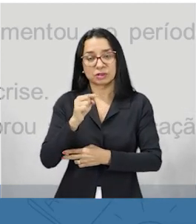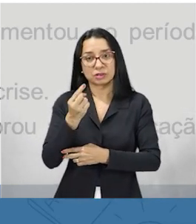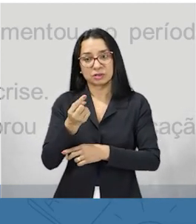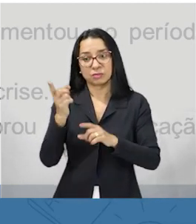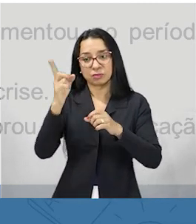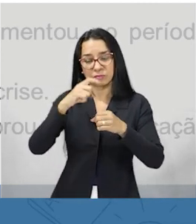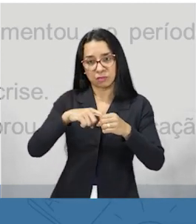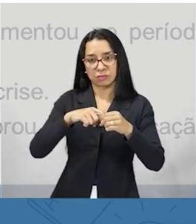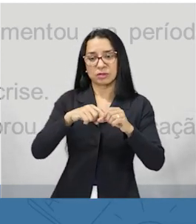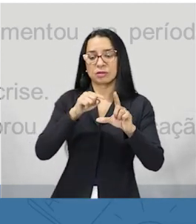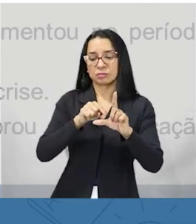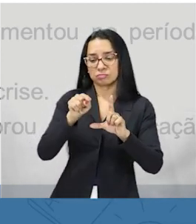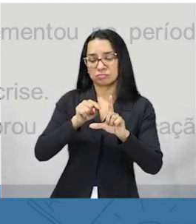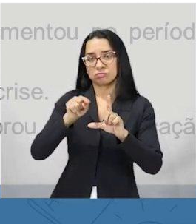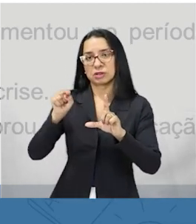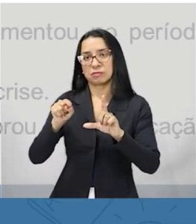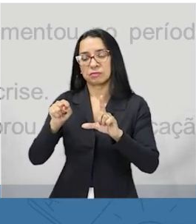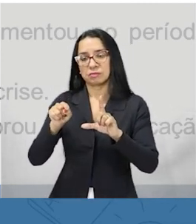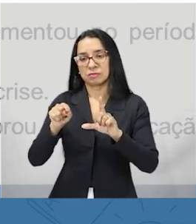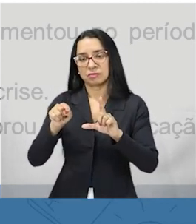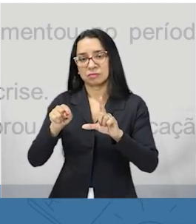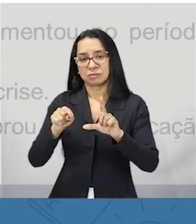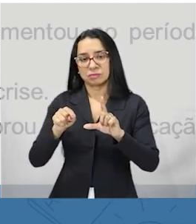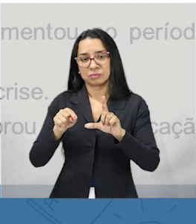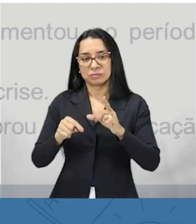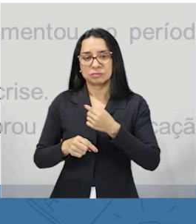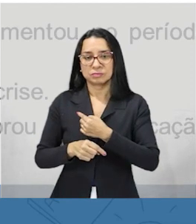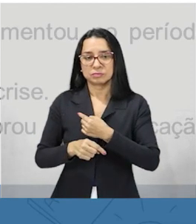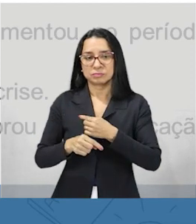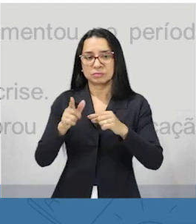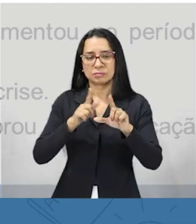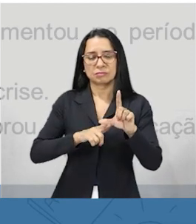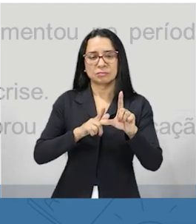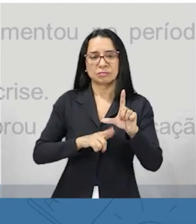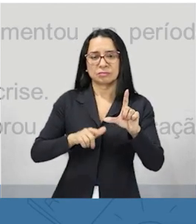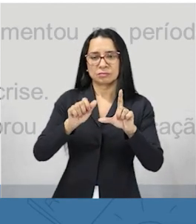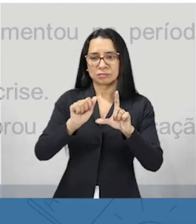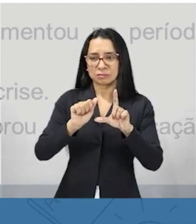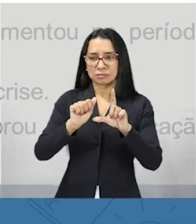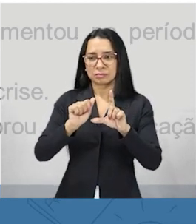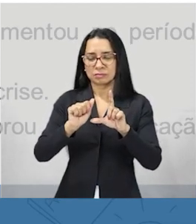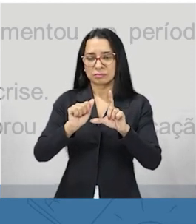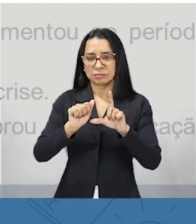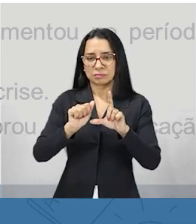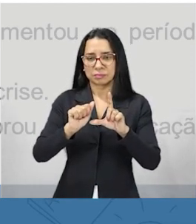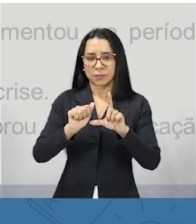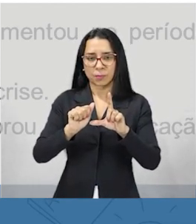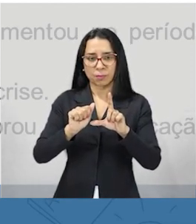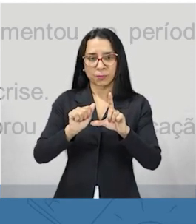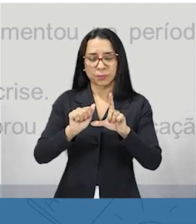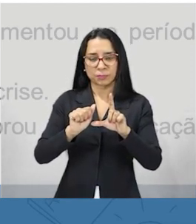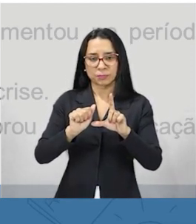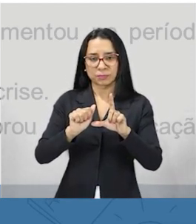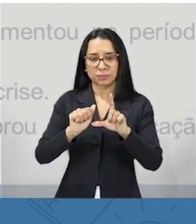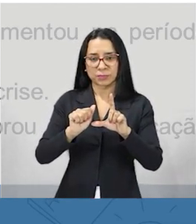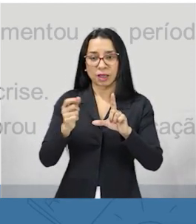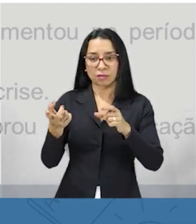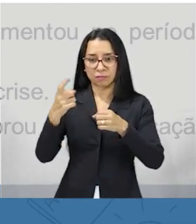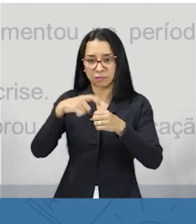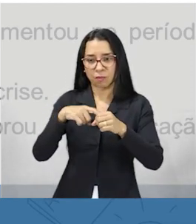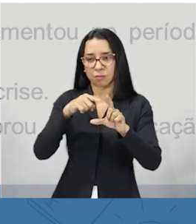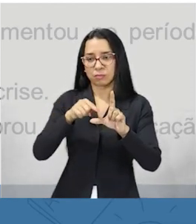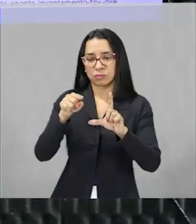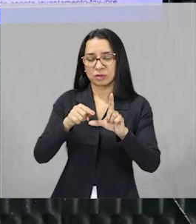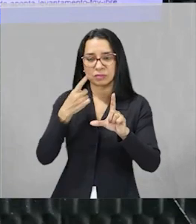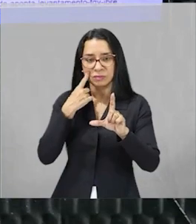ir no gráfico, tá certo? Ou seja, os dois grupos empobreceram significativamente no contexto pós-crise, aí eu vou lá no gráfico